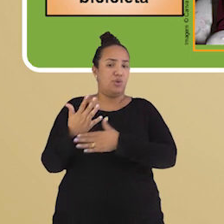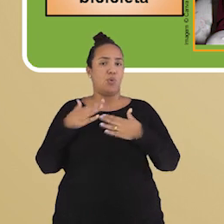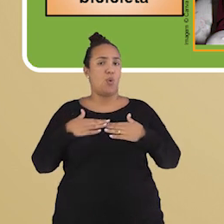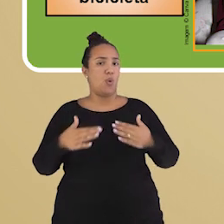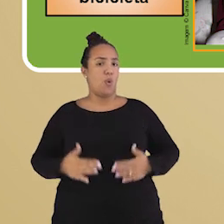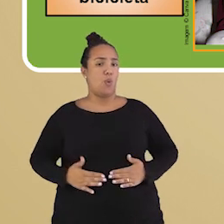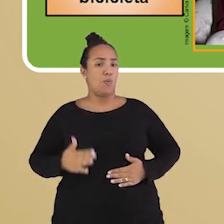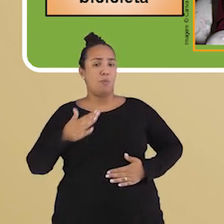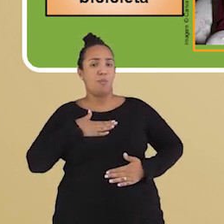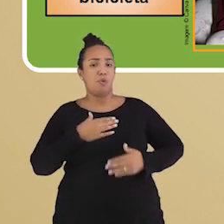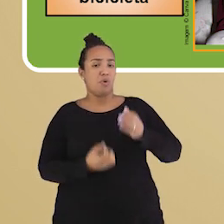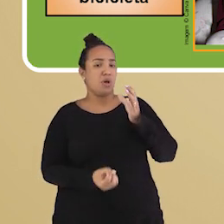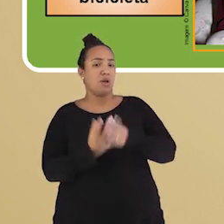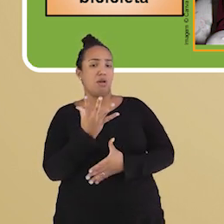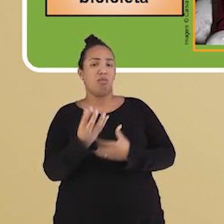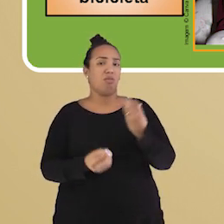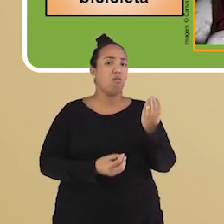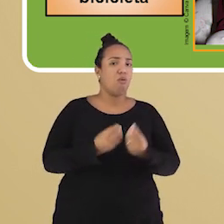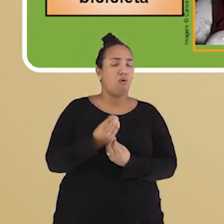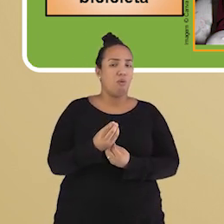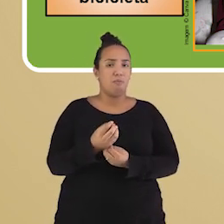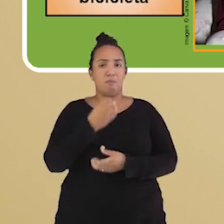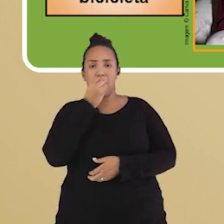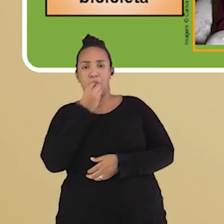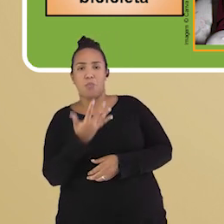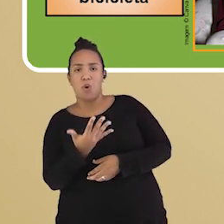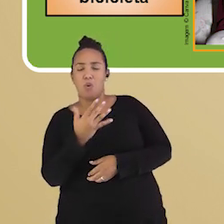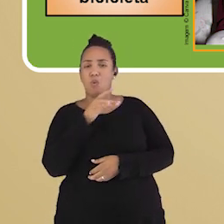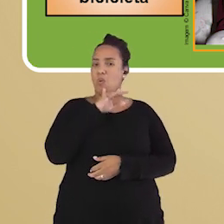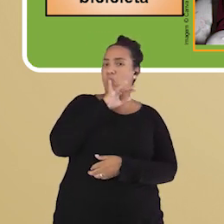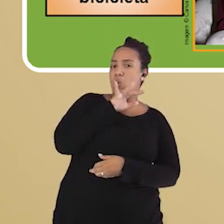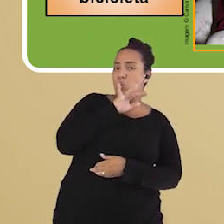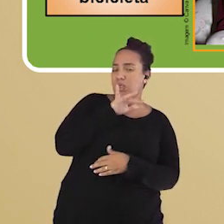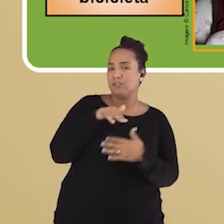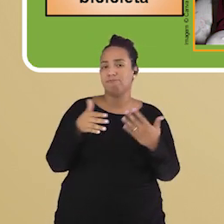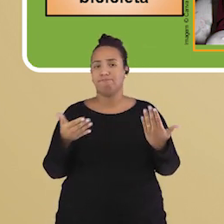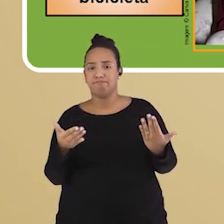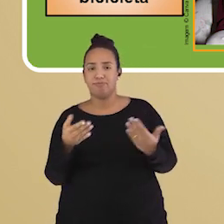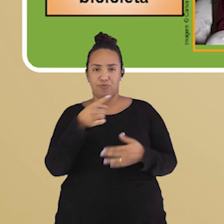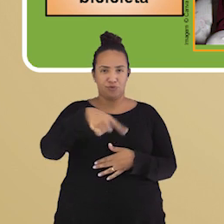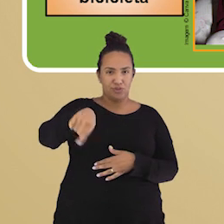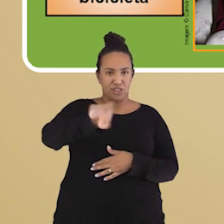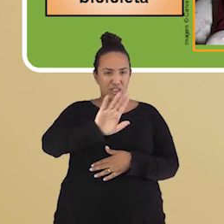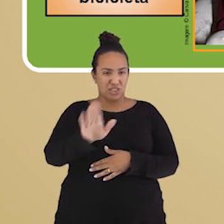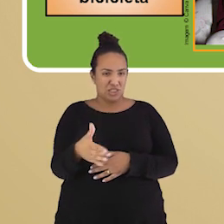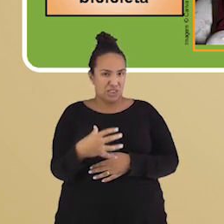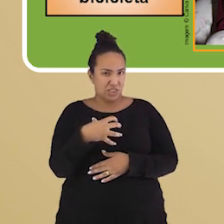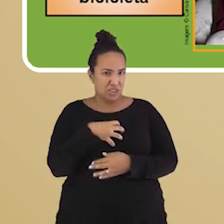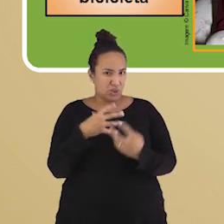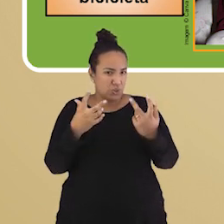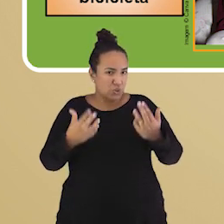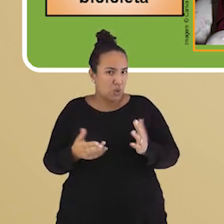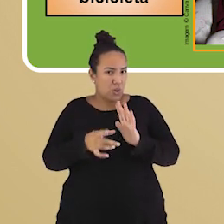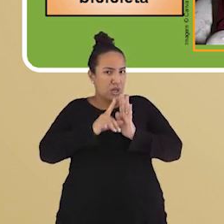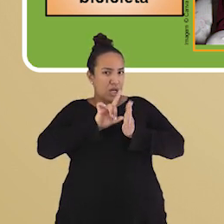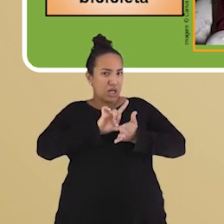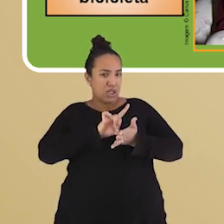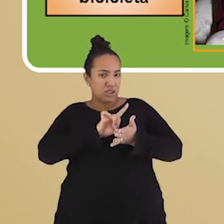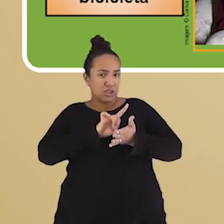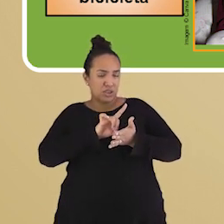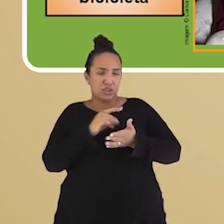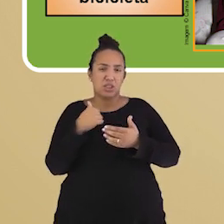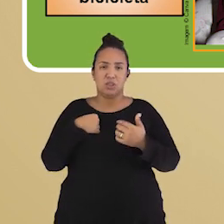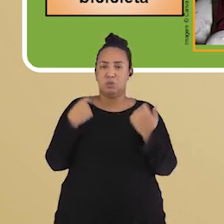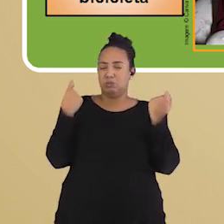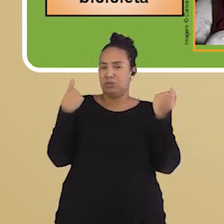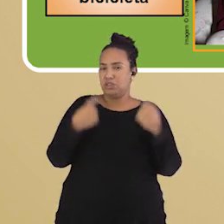está reagindo? Isso me fará bem ou mal? Já tive essa sensação antes? Eu devo